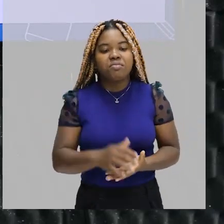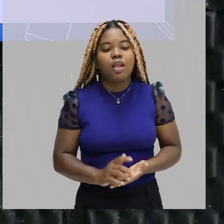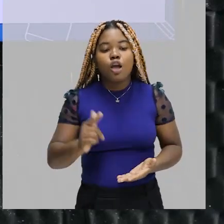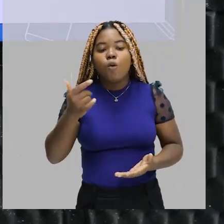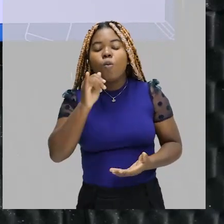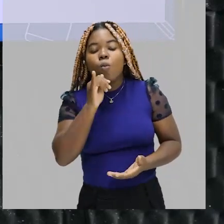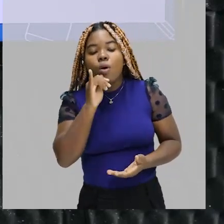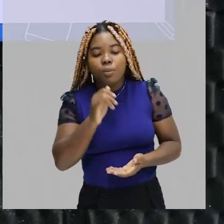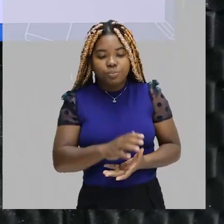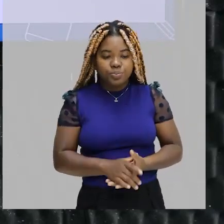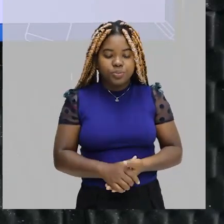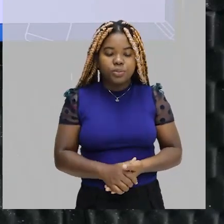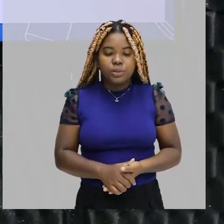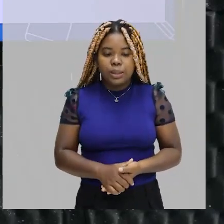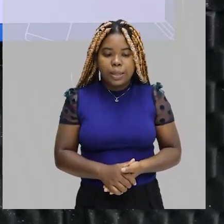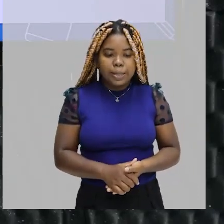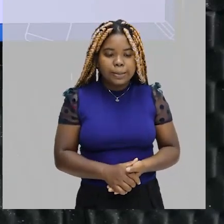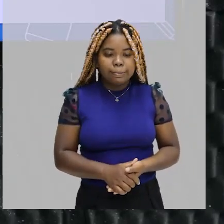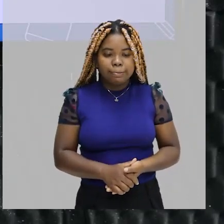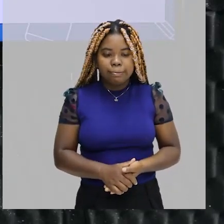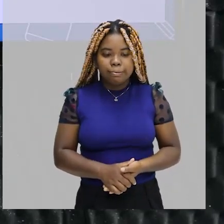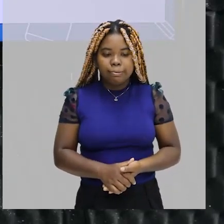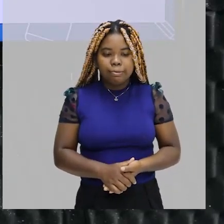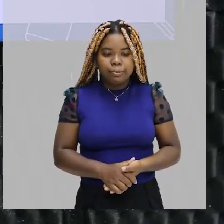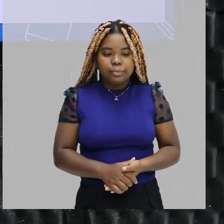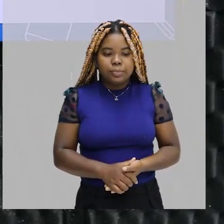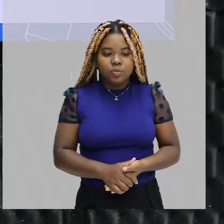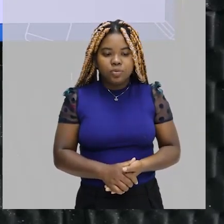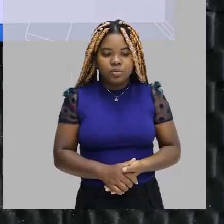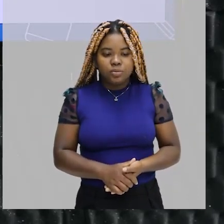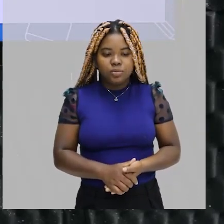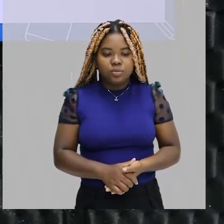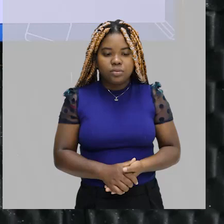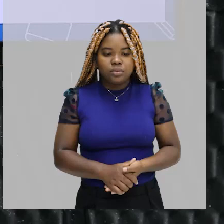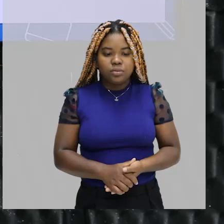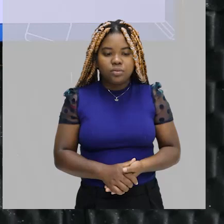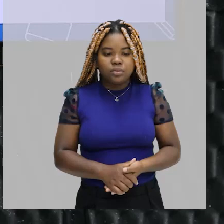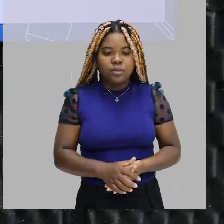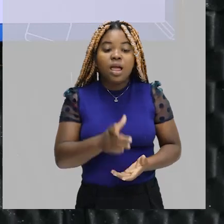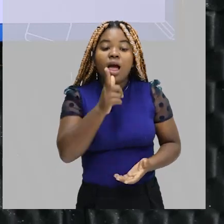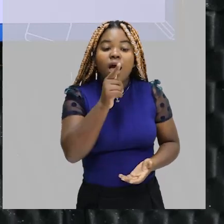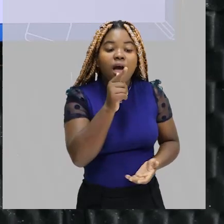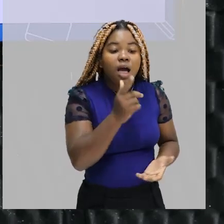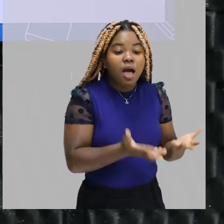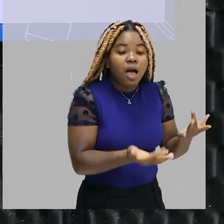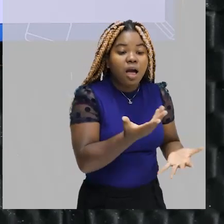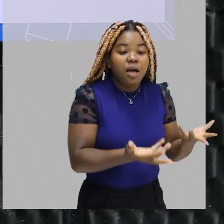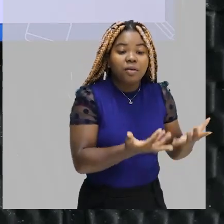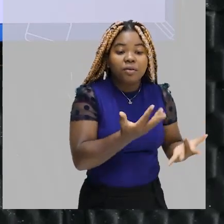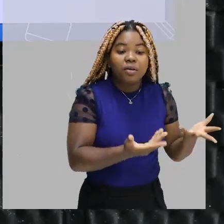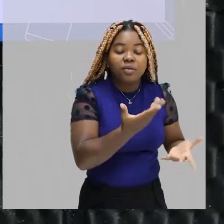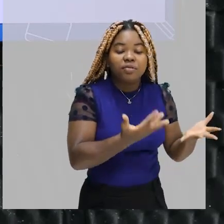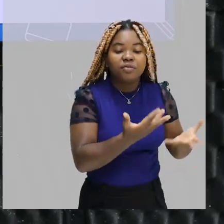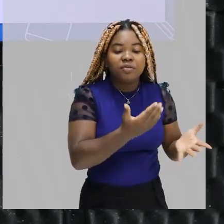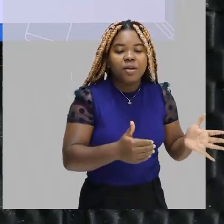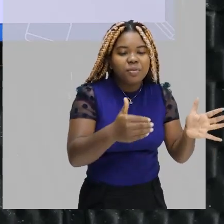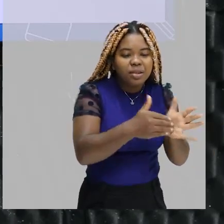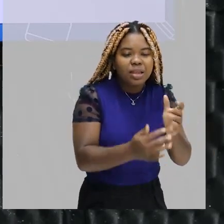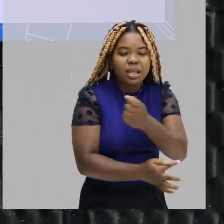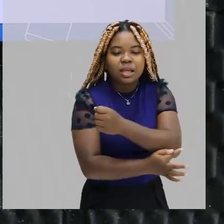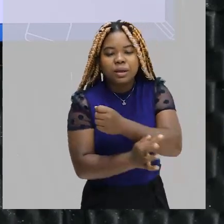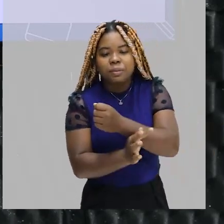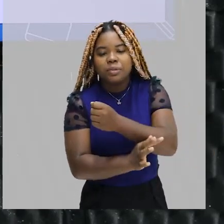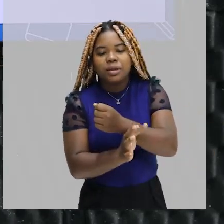Water boils at 100 degrees Celsius. A água ferve quando ela atinge a temperatura de 100